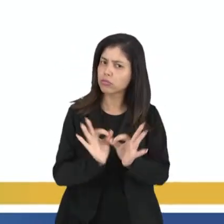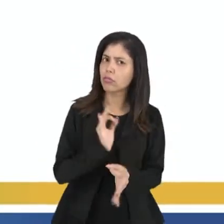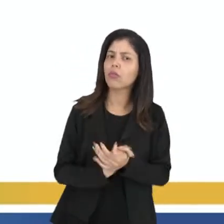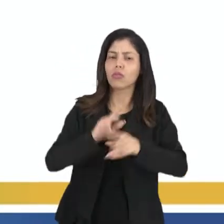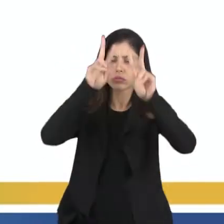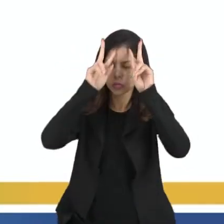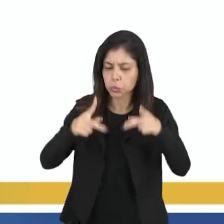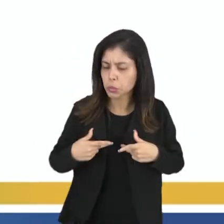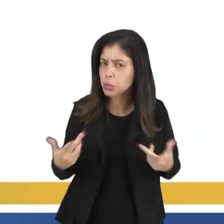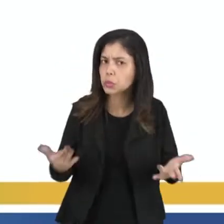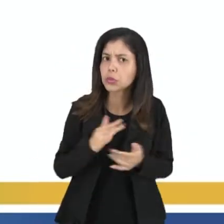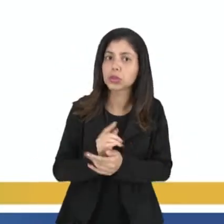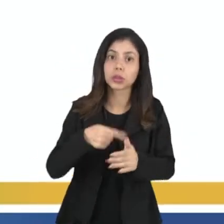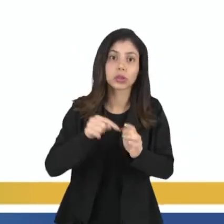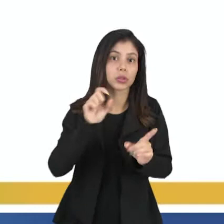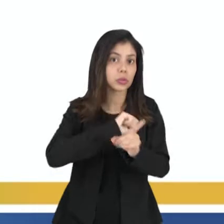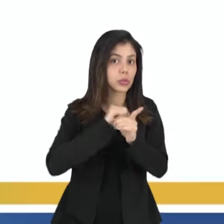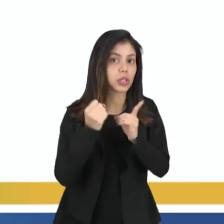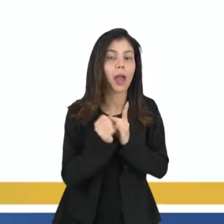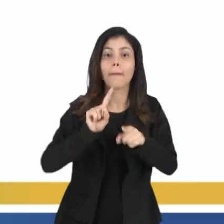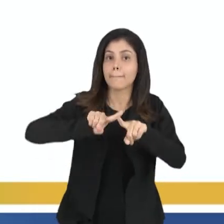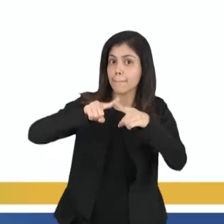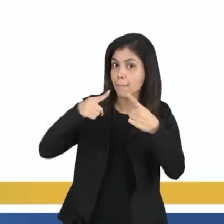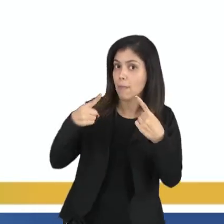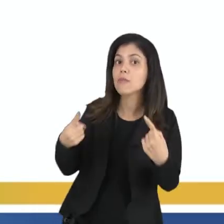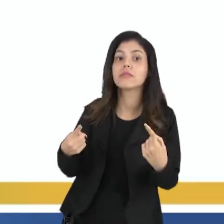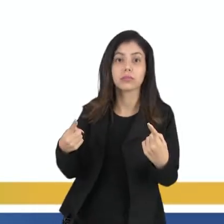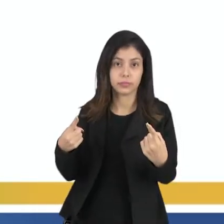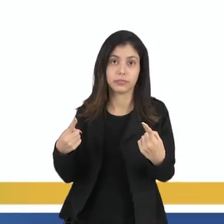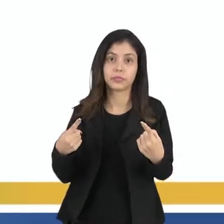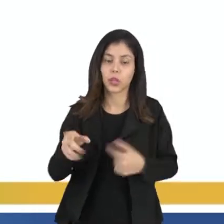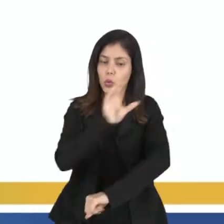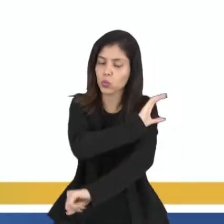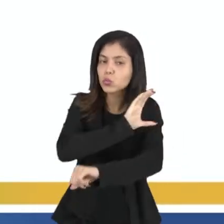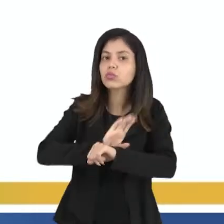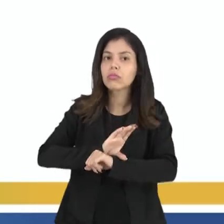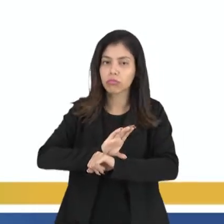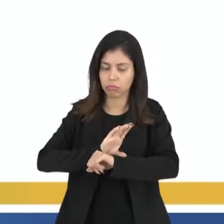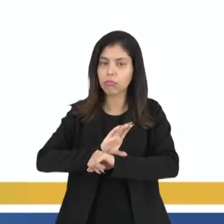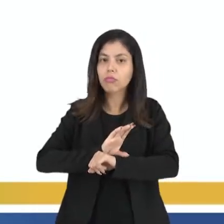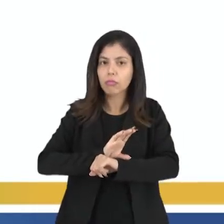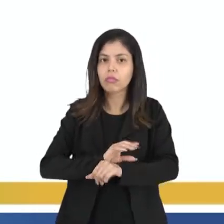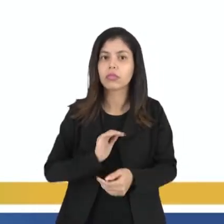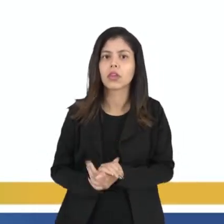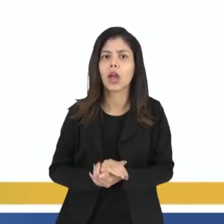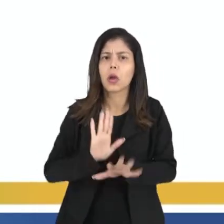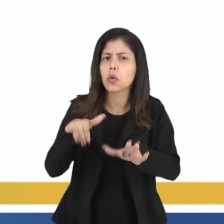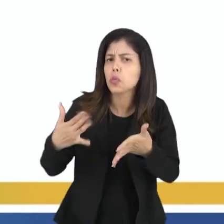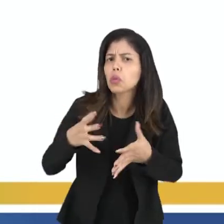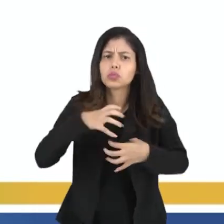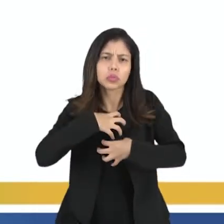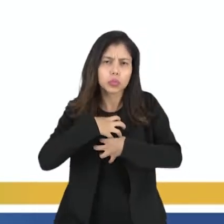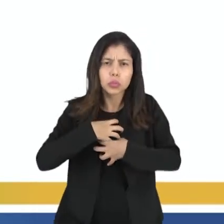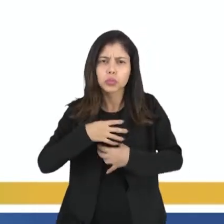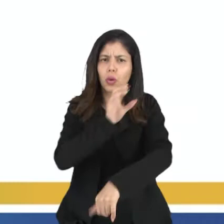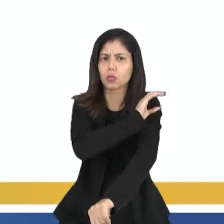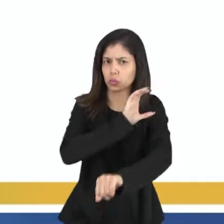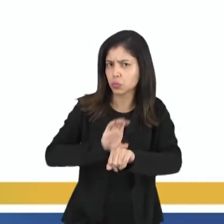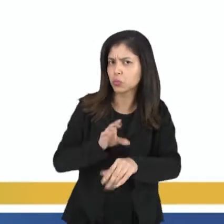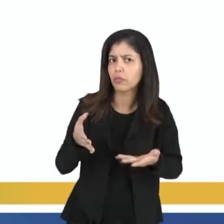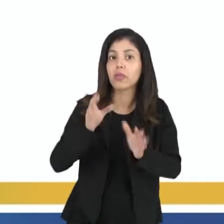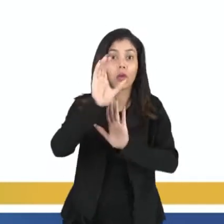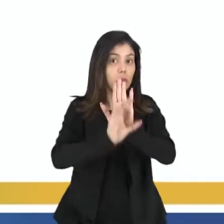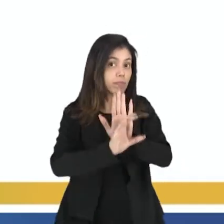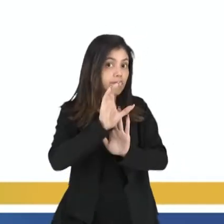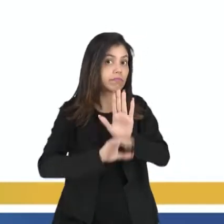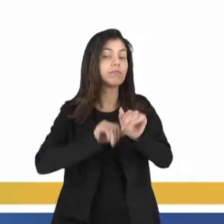homem em sociedade, mas sob a sua ótica cultural. Cultural em que sentido? O